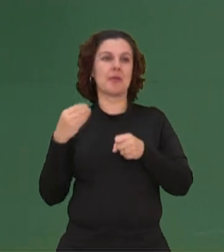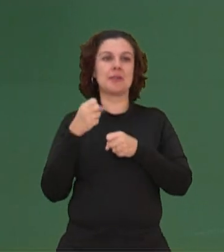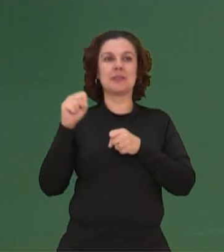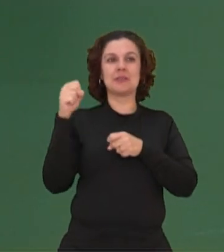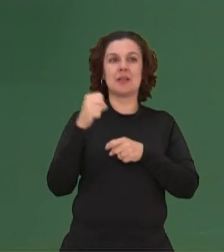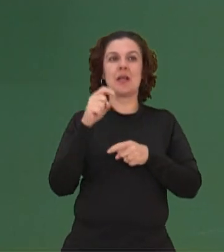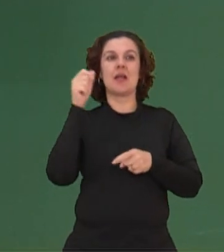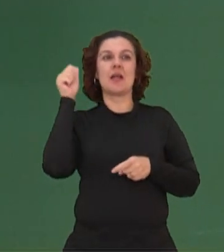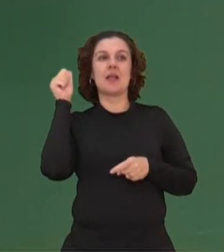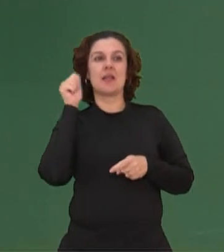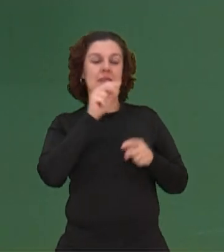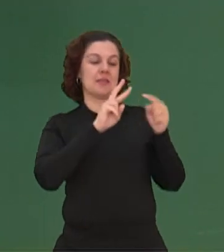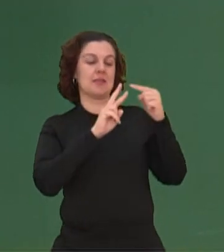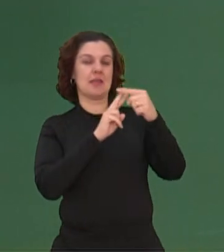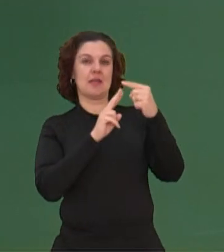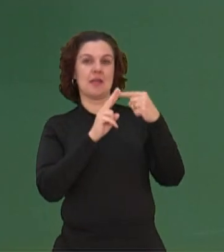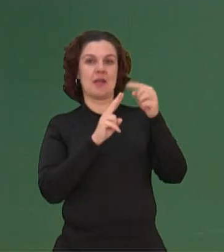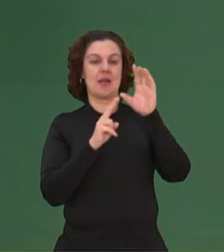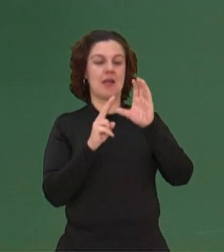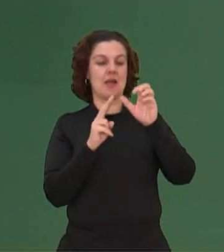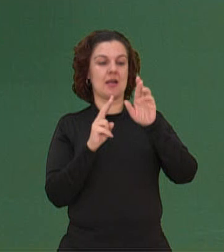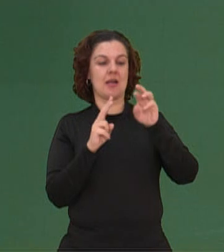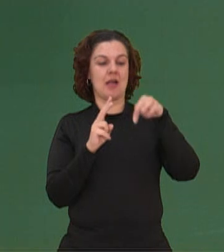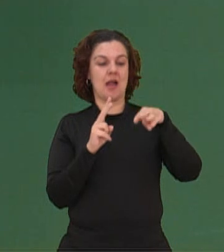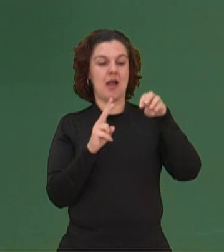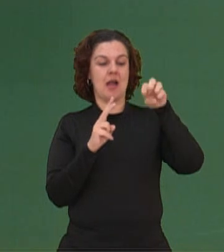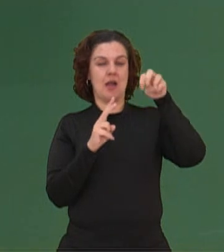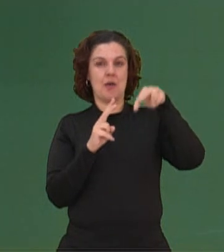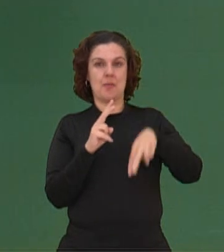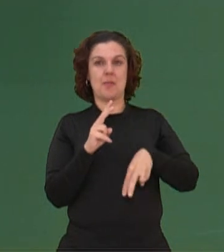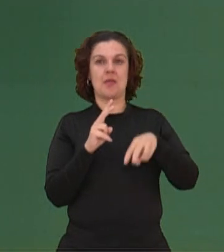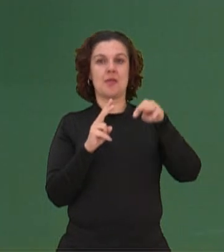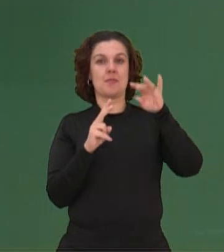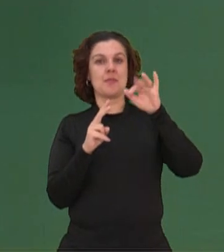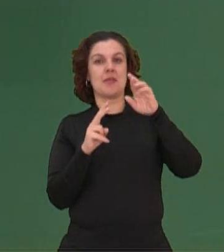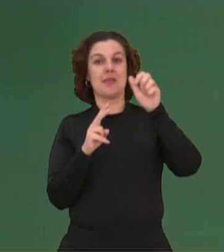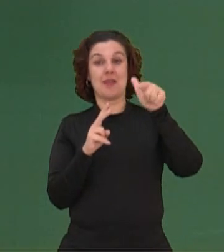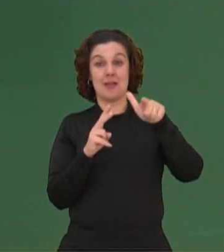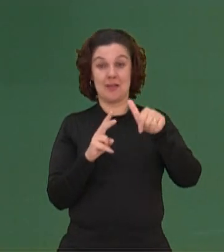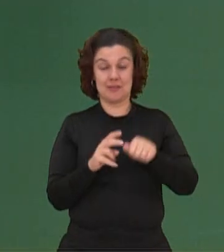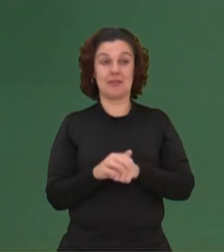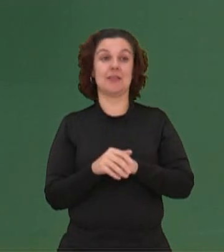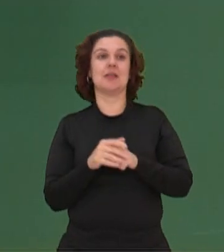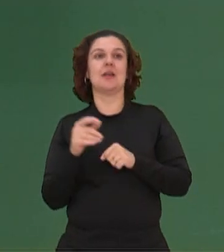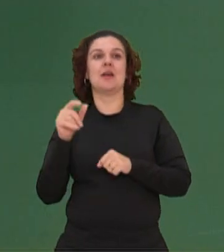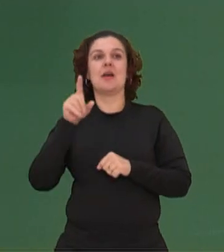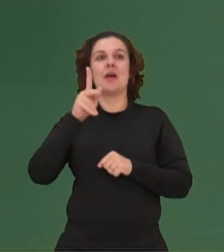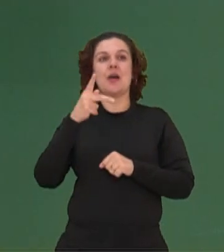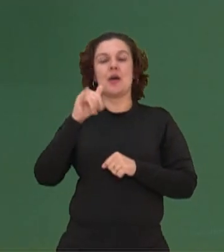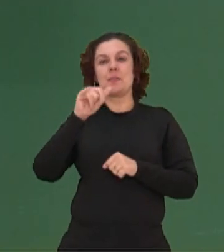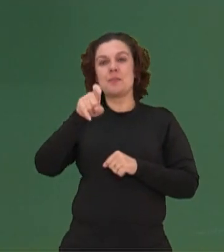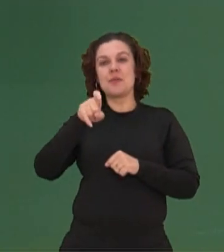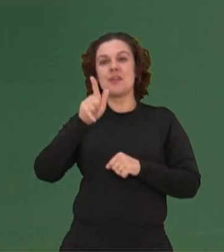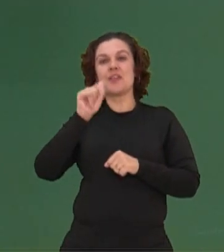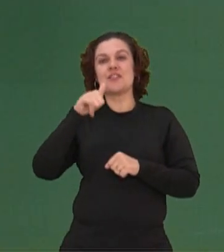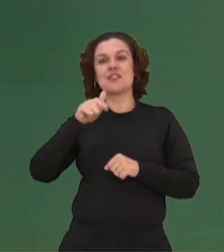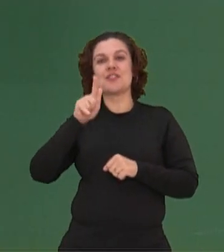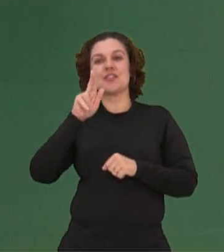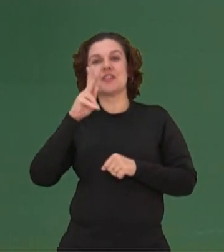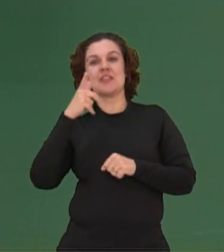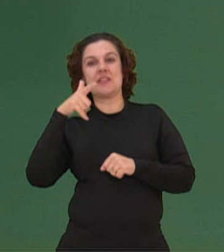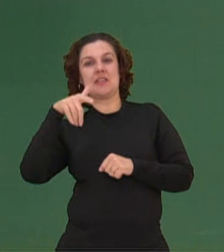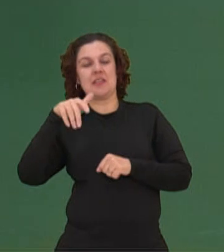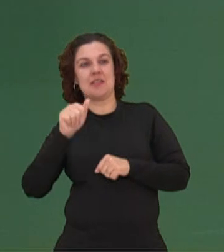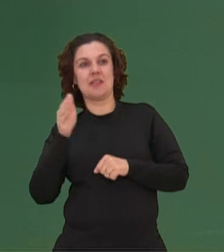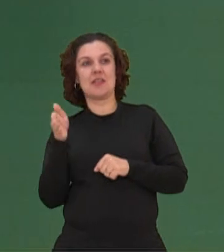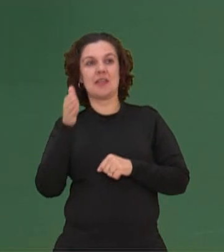tem as irmãs Carmen e Aurora Miranda, você tem Pixinguinha mais à direita segurando a flauta, você tem Manuel